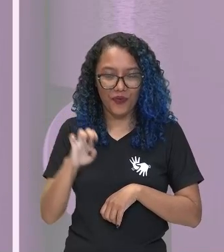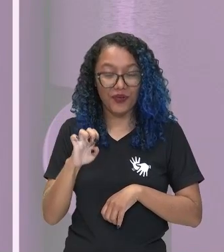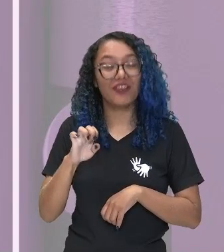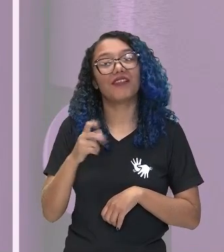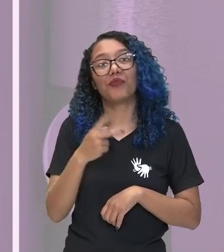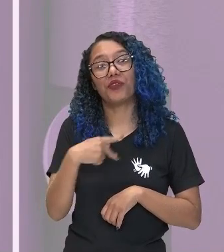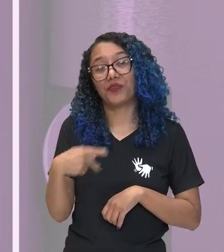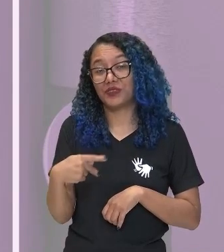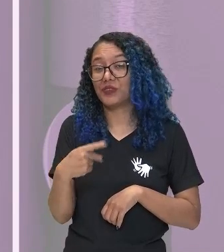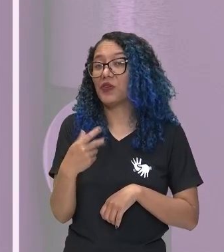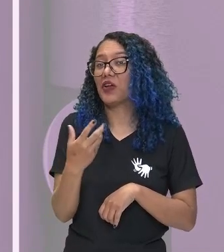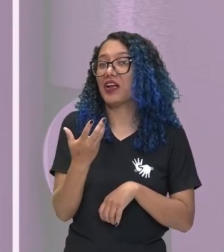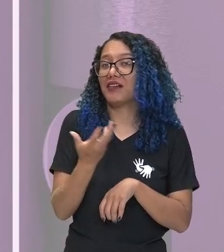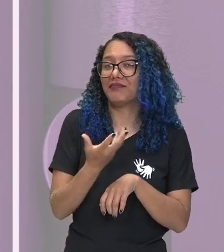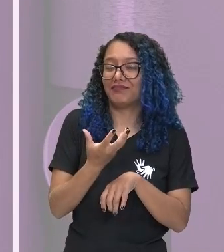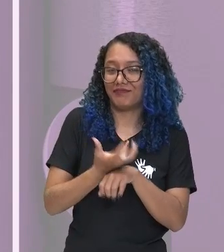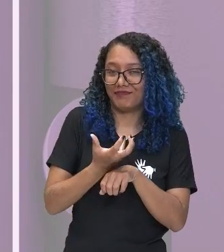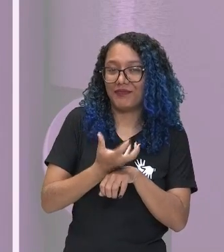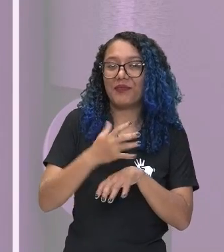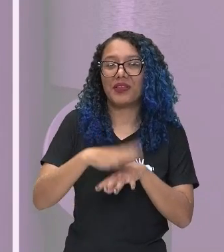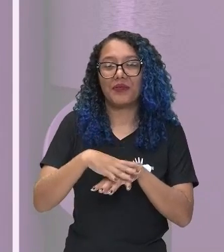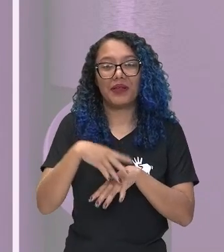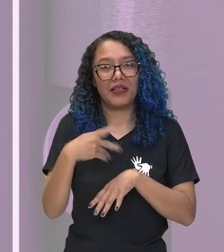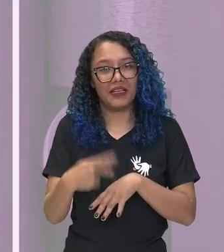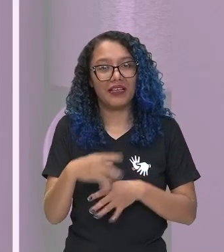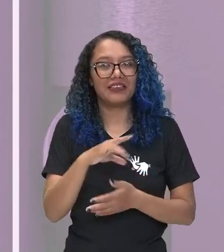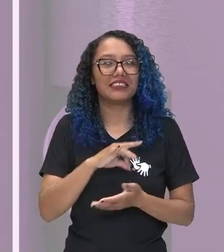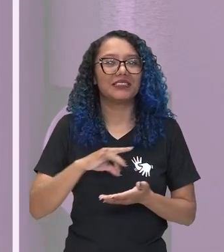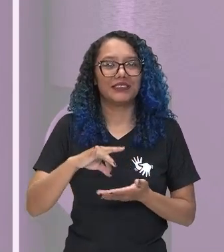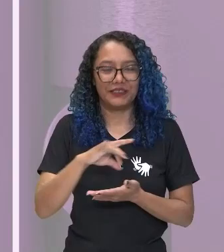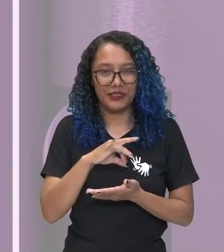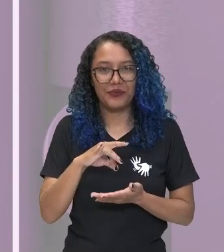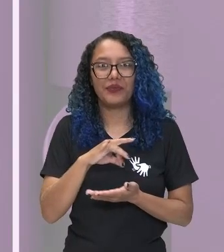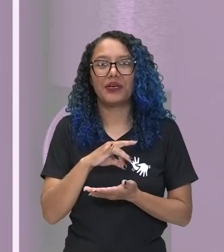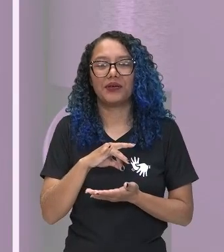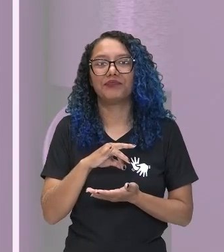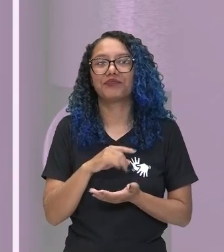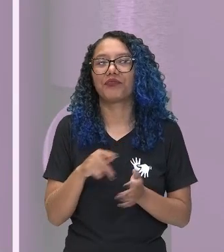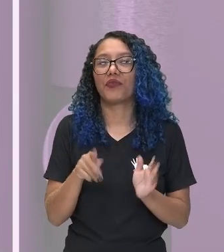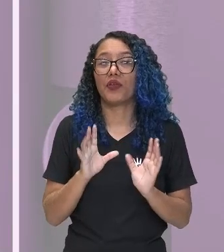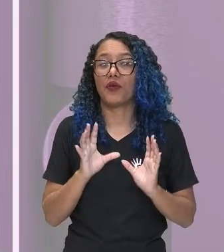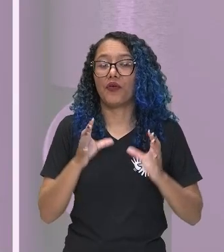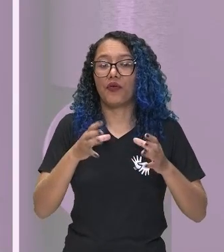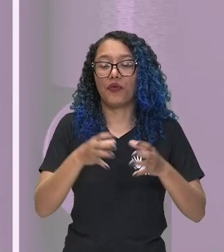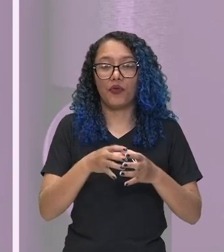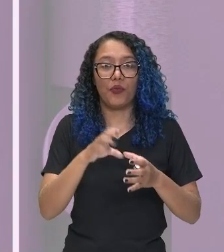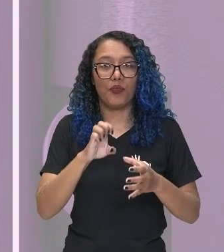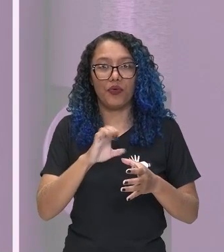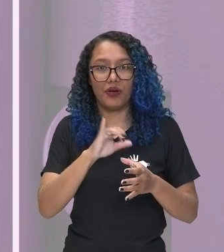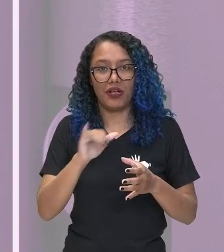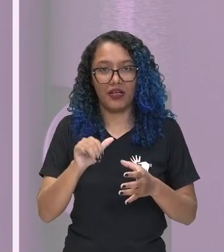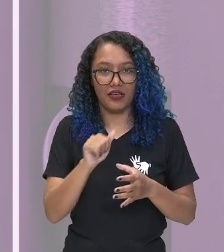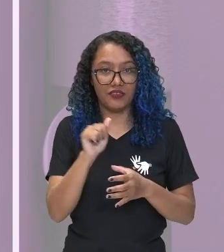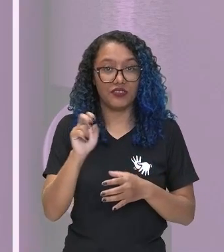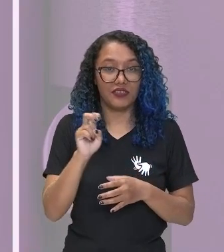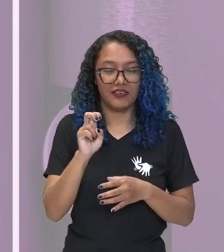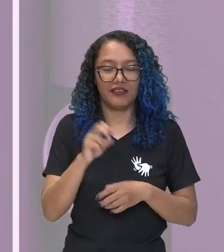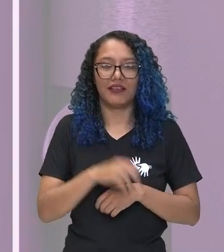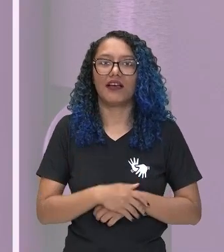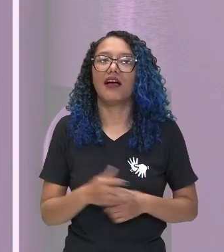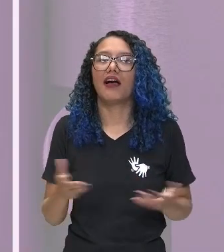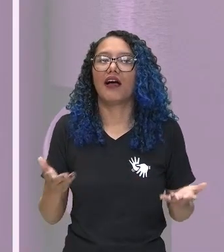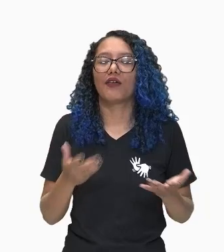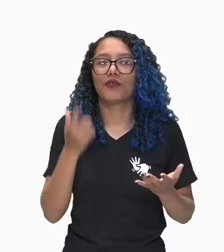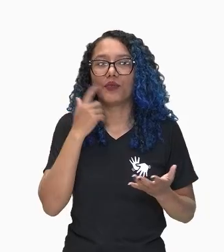professora de matemática aqui do Centro de Mídias do Amazonas, do EJA, quinta fase, Ensino Fundamental. Vamos conhecer